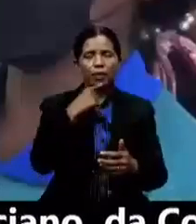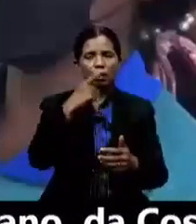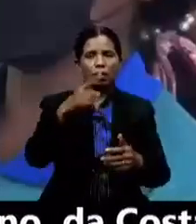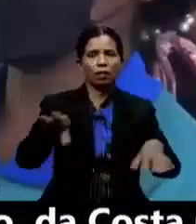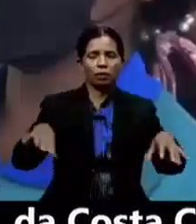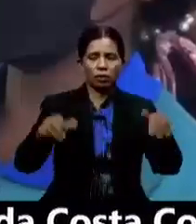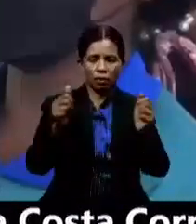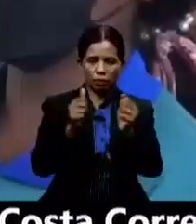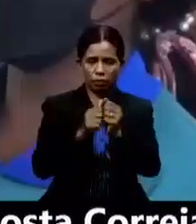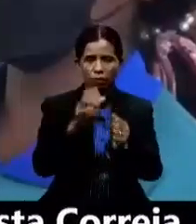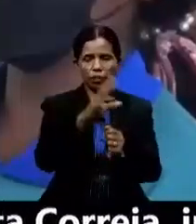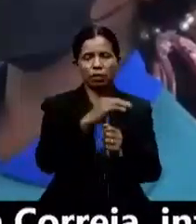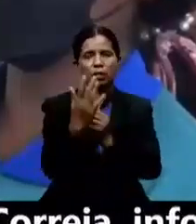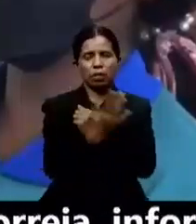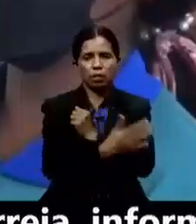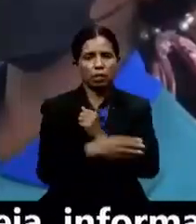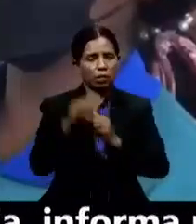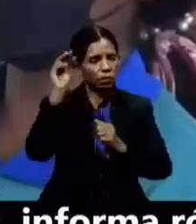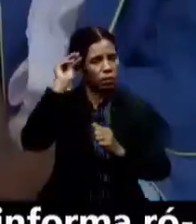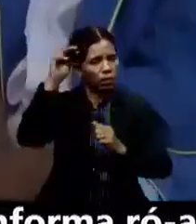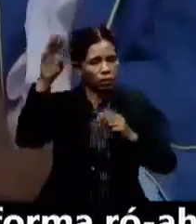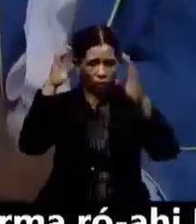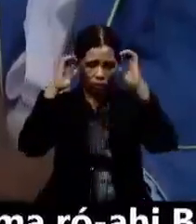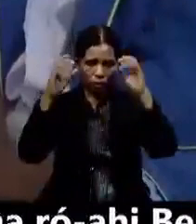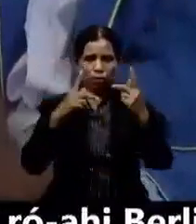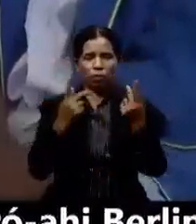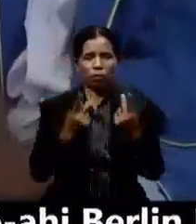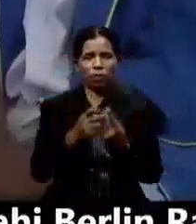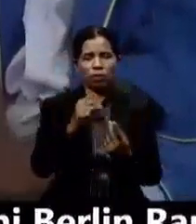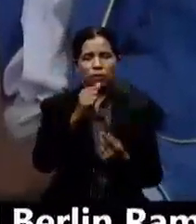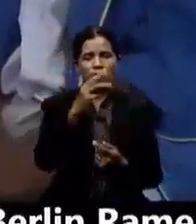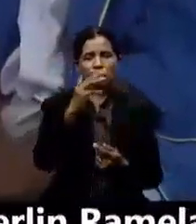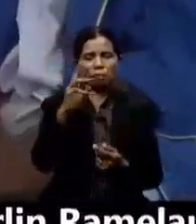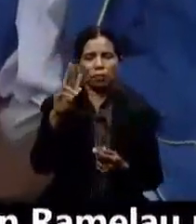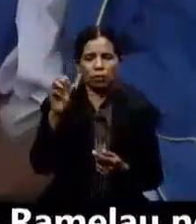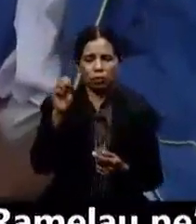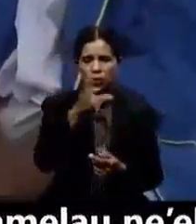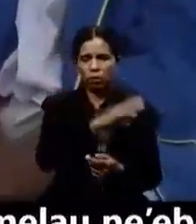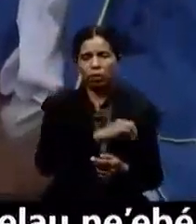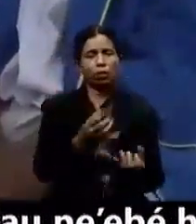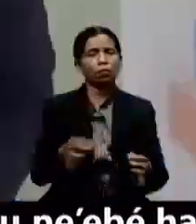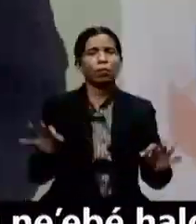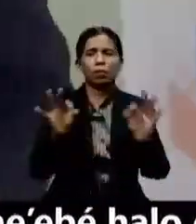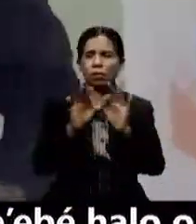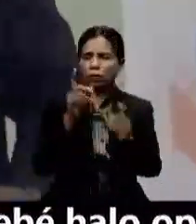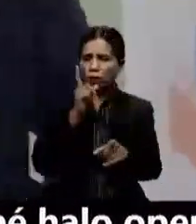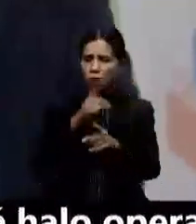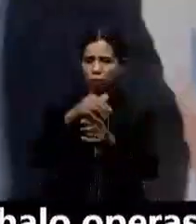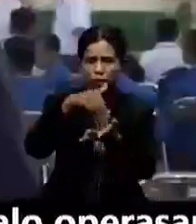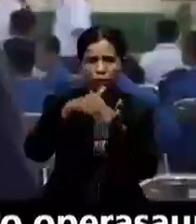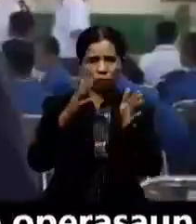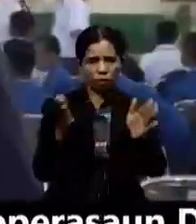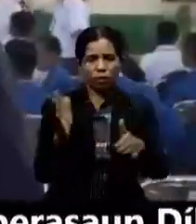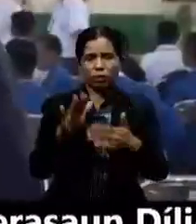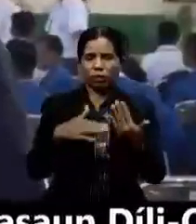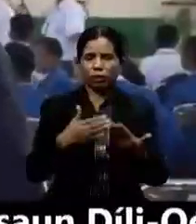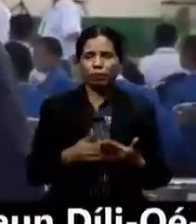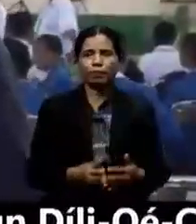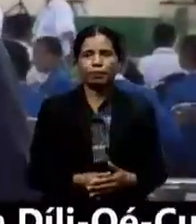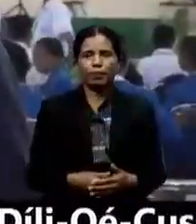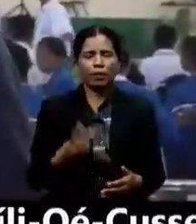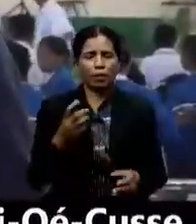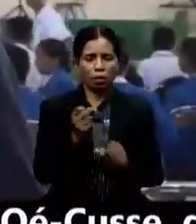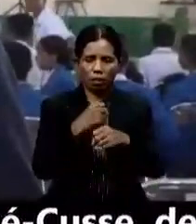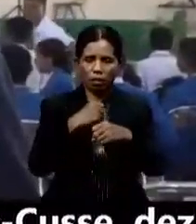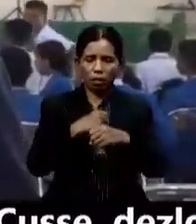cooperação bilateral entre Ministério da Educação no companhia Samsung New Zealand, né? Importante teves para estudantes SIRA. Cria uma cauhala,